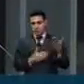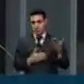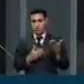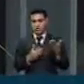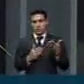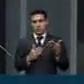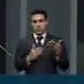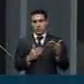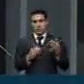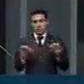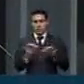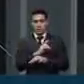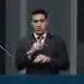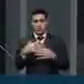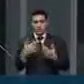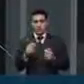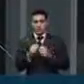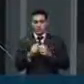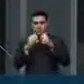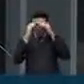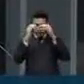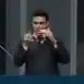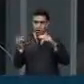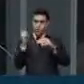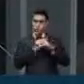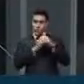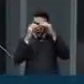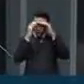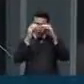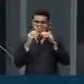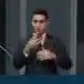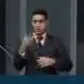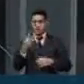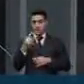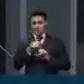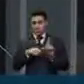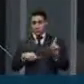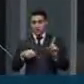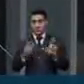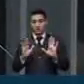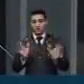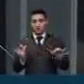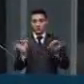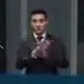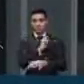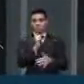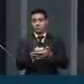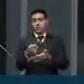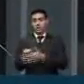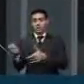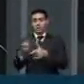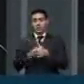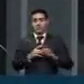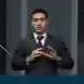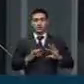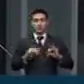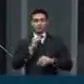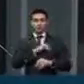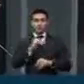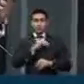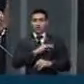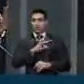ela e vamos cumprir. O prefeito cumpriu, logo no seu terceiro mês de governo ele já estava sanada a folha de pagamento da